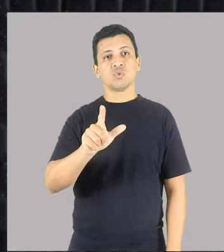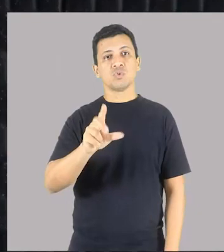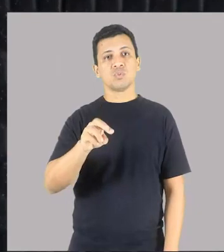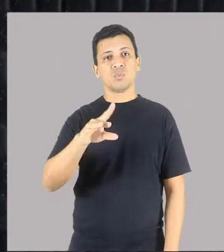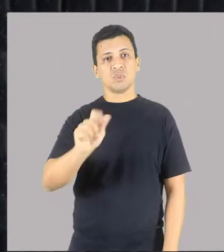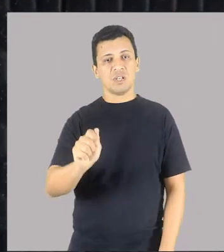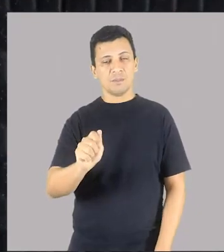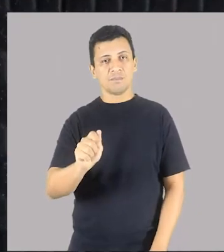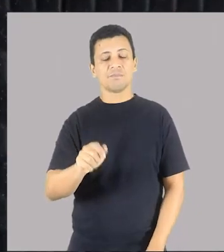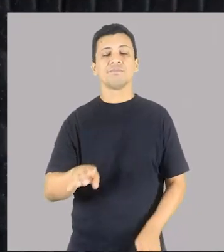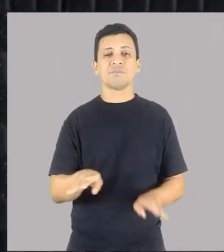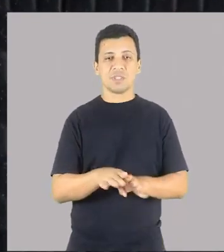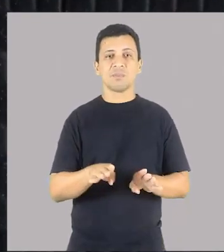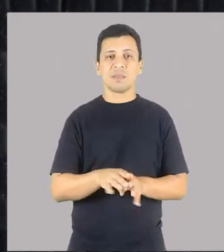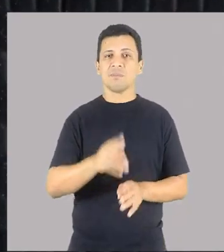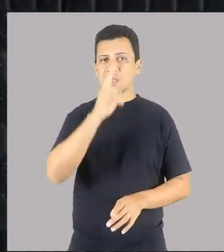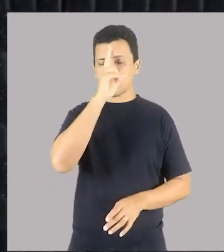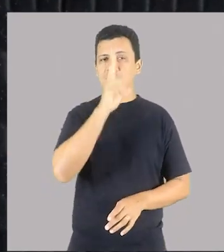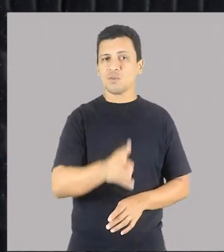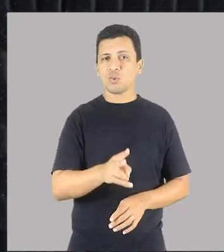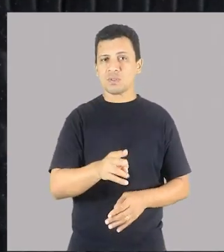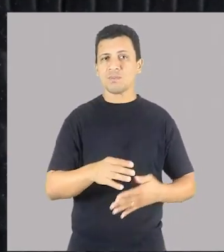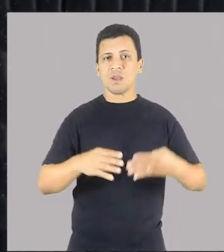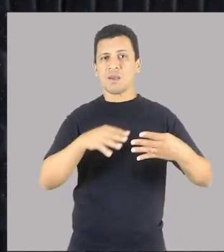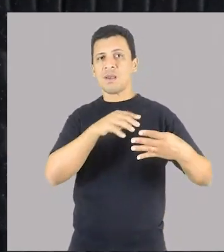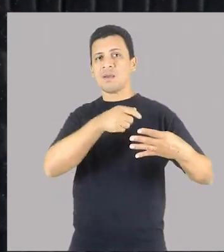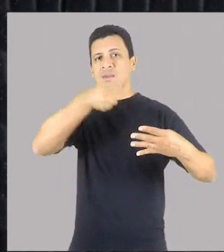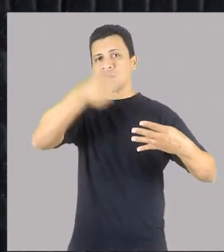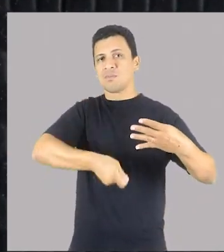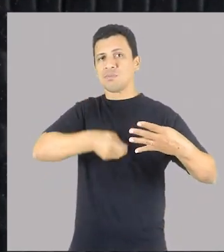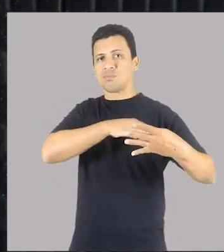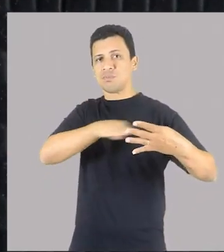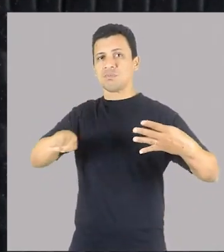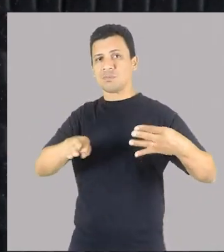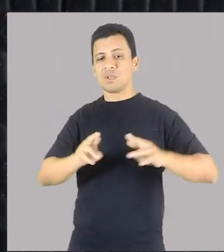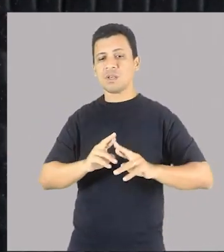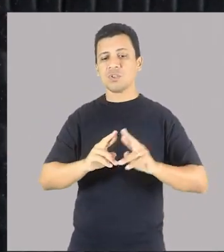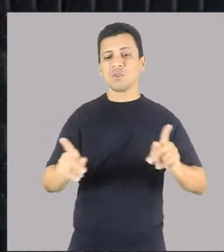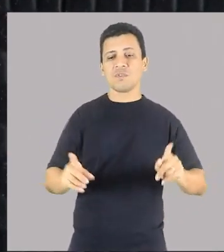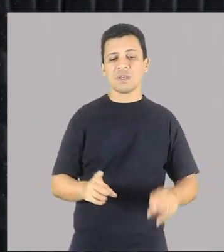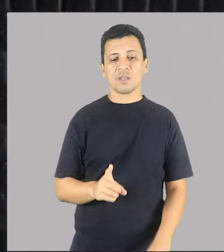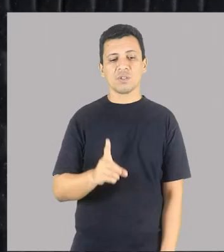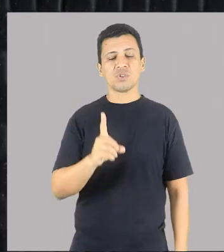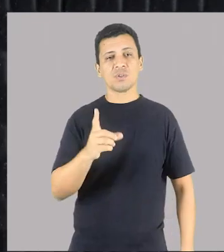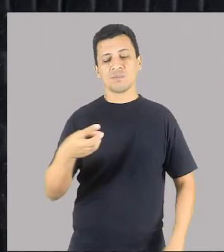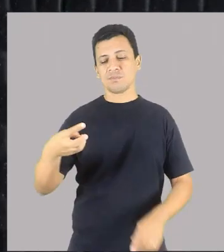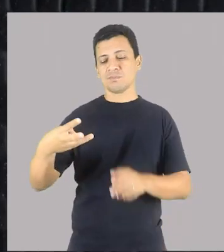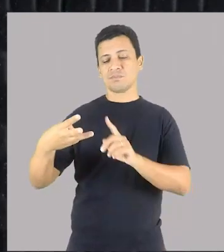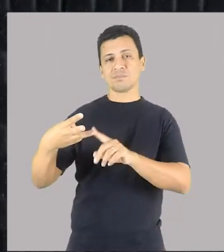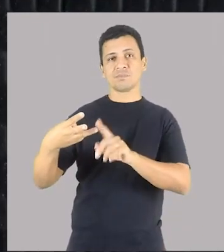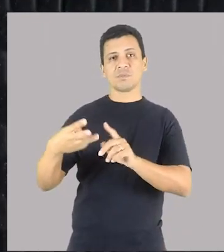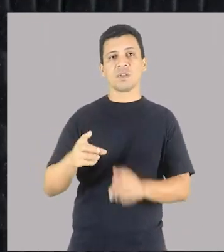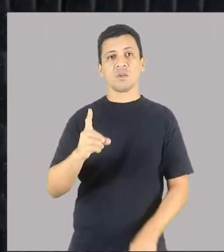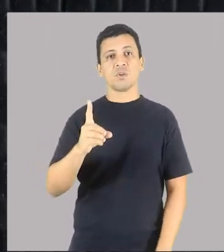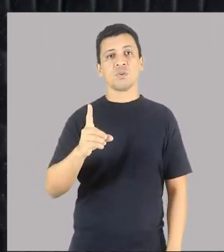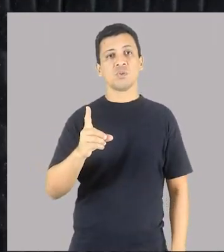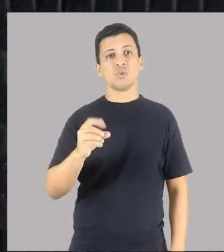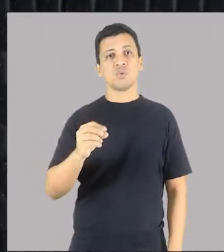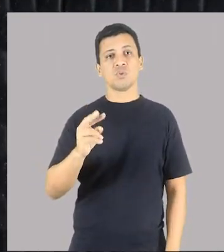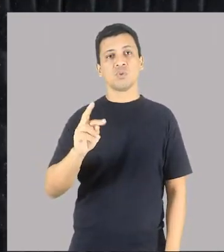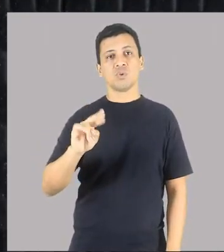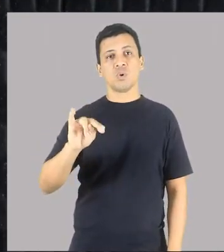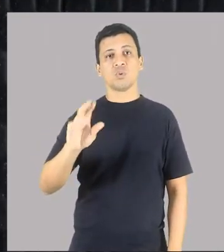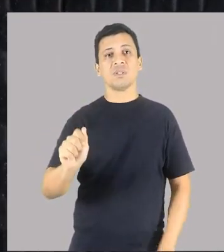da jurisprudência, mas já sabemos, ela é uma fonte primária, diferentemente da doutrina, que é uma fonte secundária, ou seja, é uma